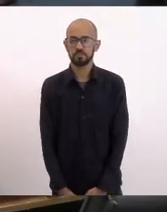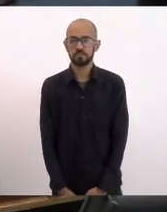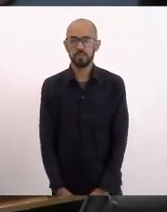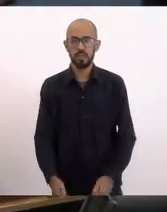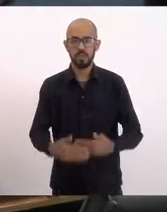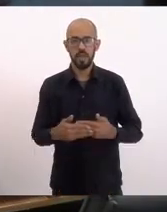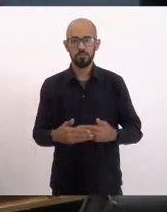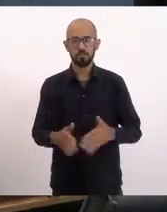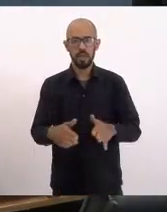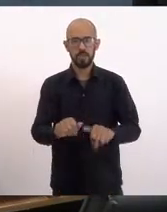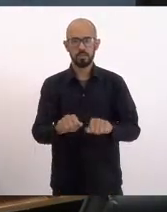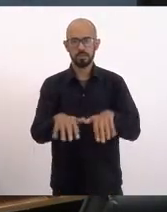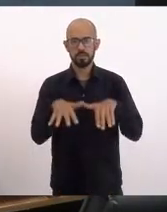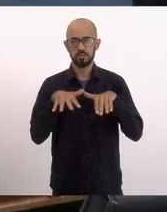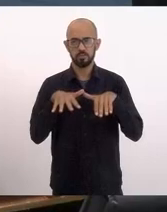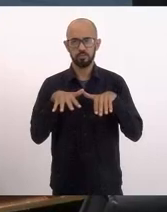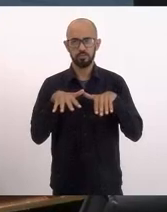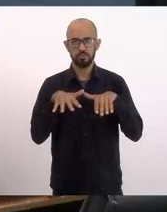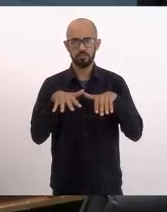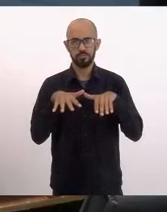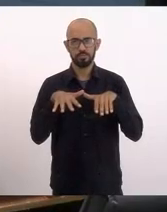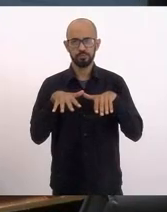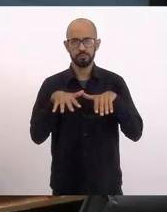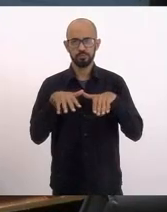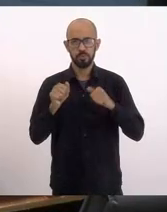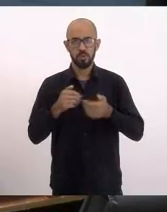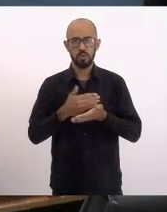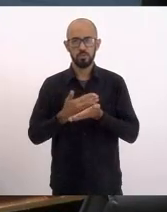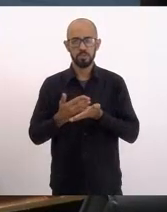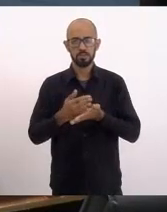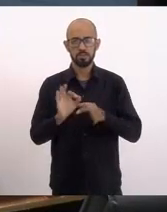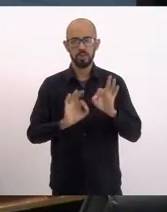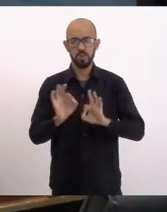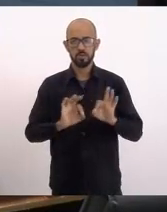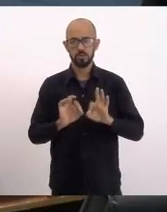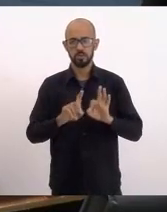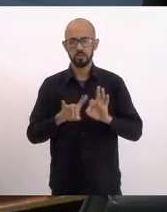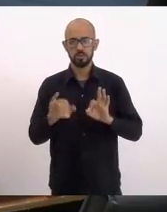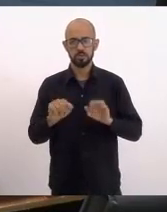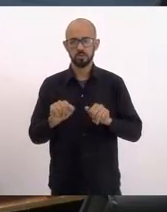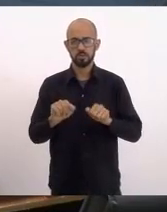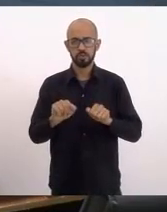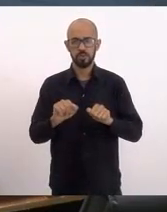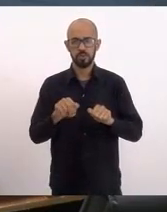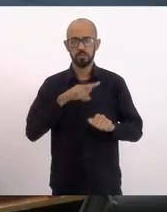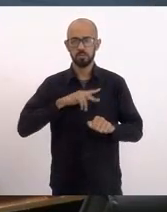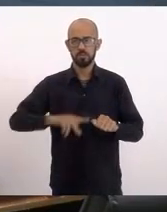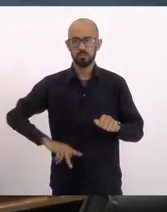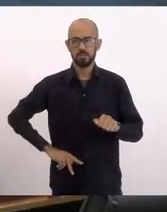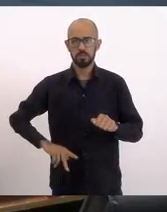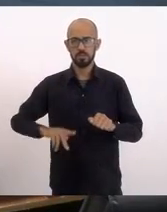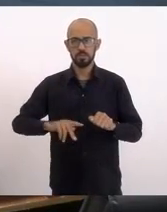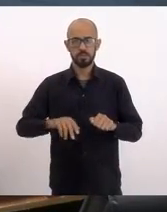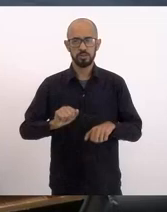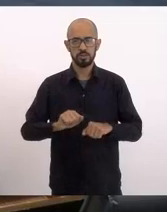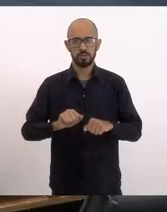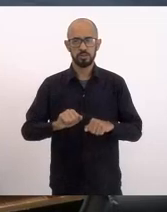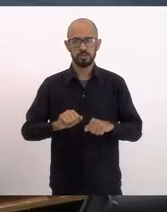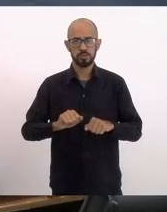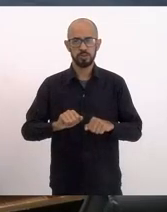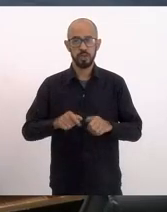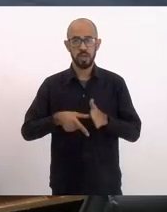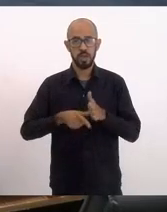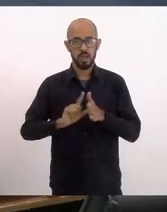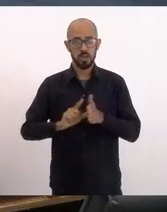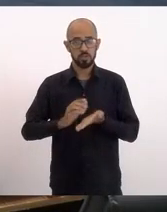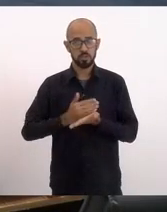Está aberta a sessão. Passa-se a ordem do dia. Presidência, antes de iniciar os